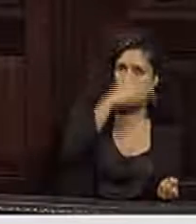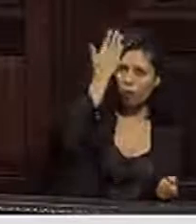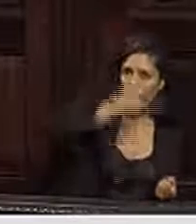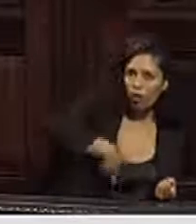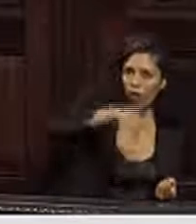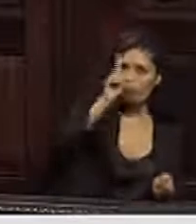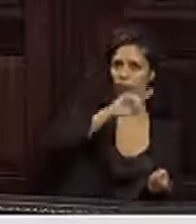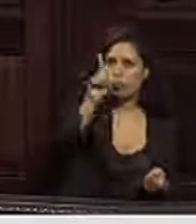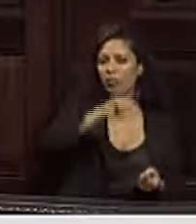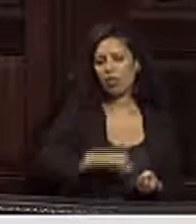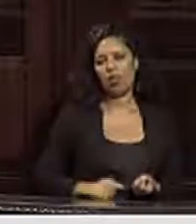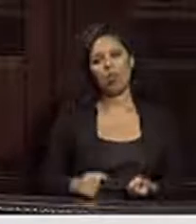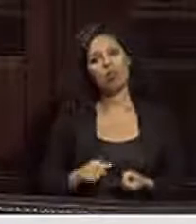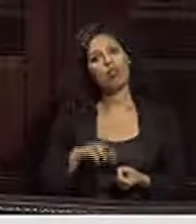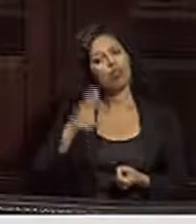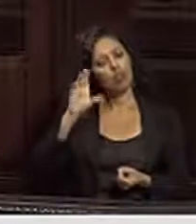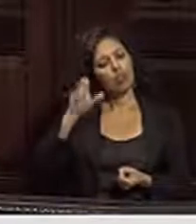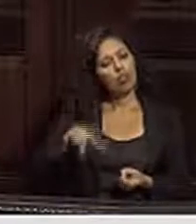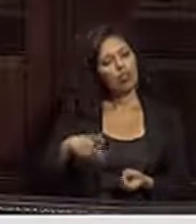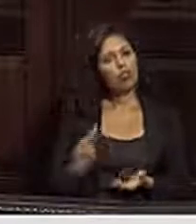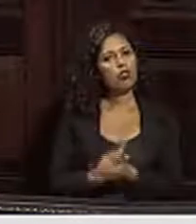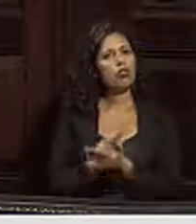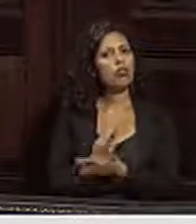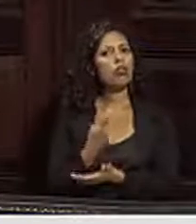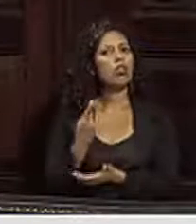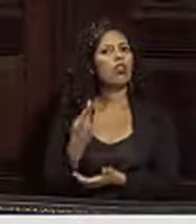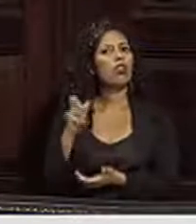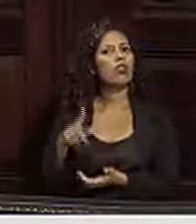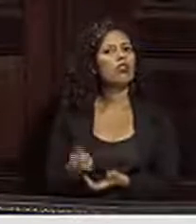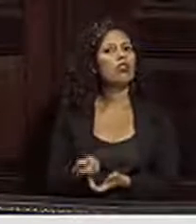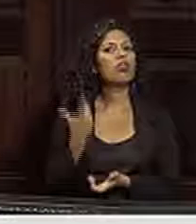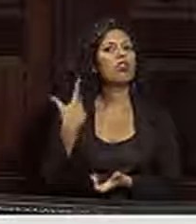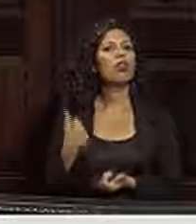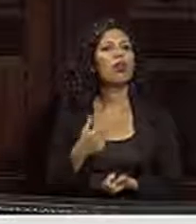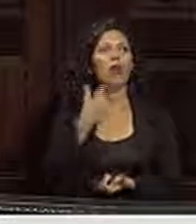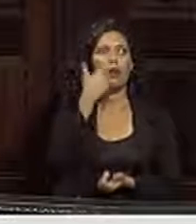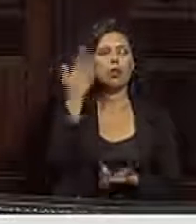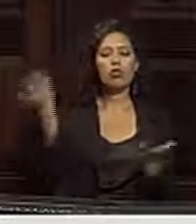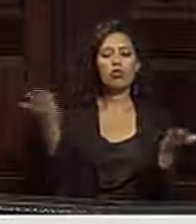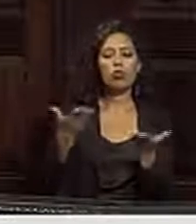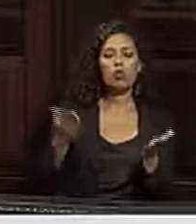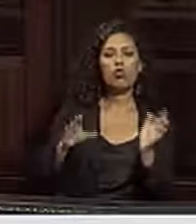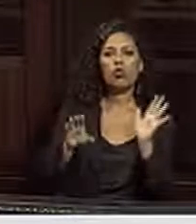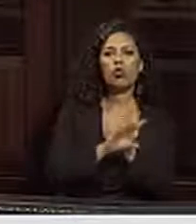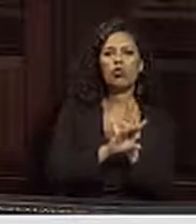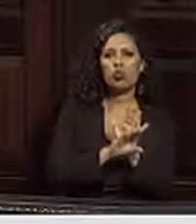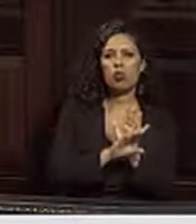Magna do nosso país, que é a Constituição, está sendo rasgada.